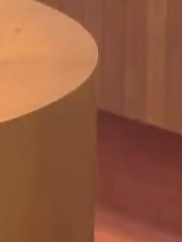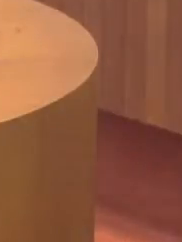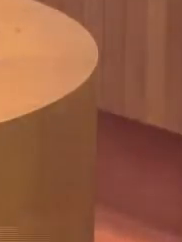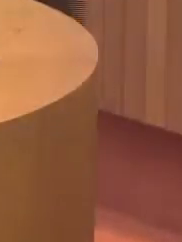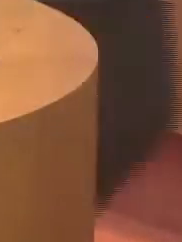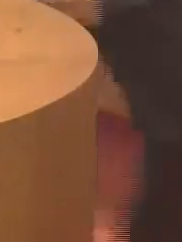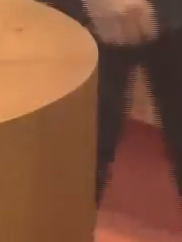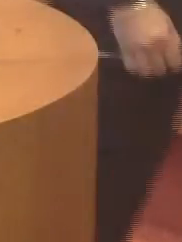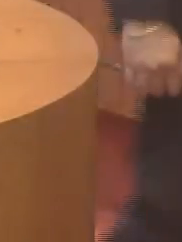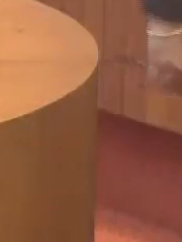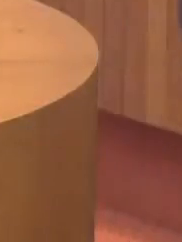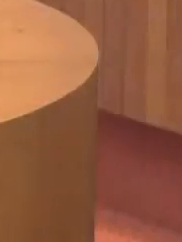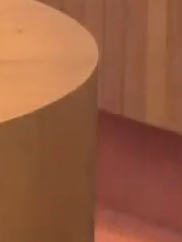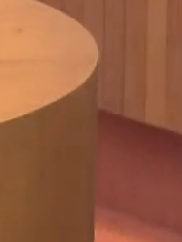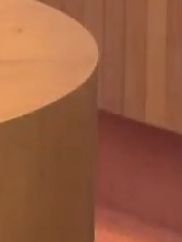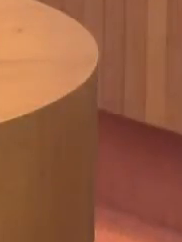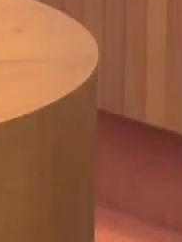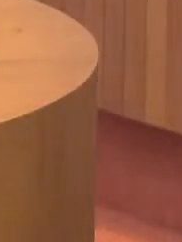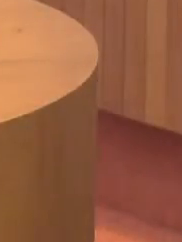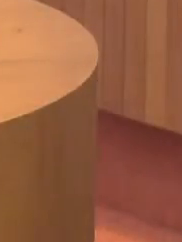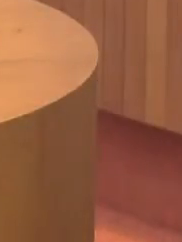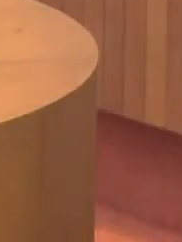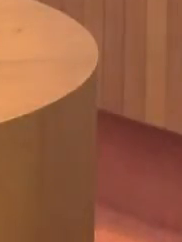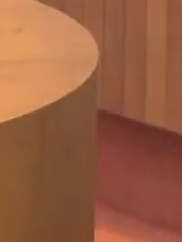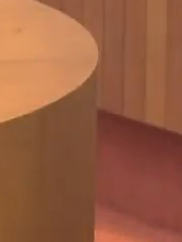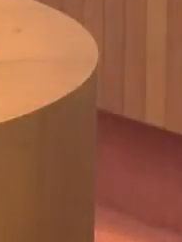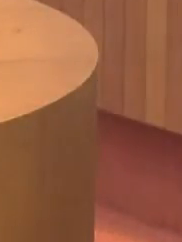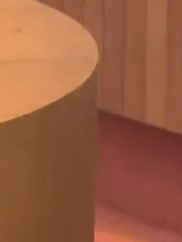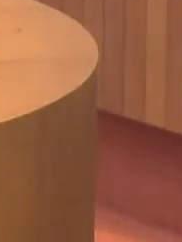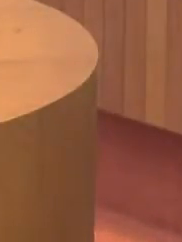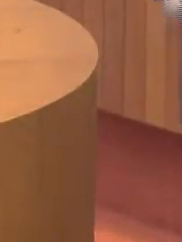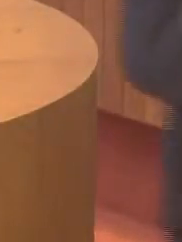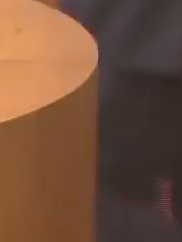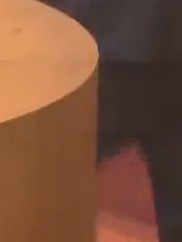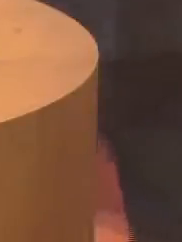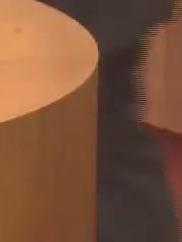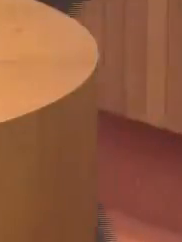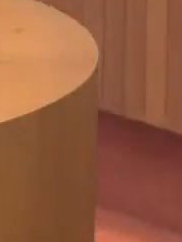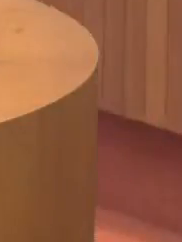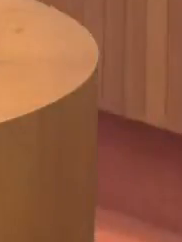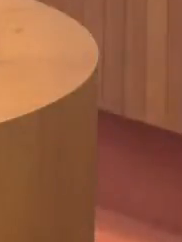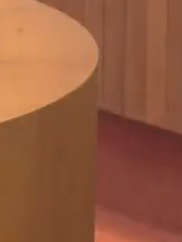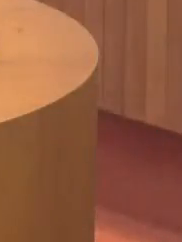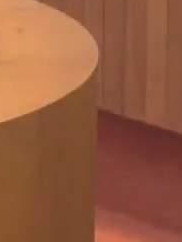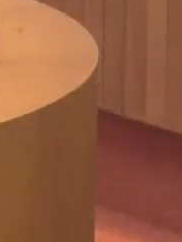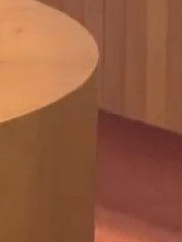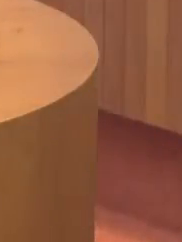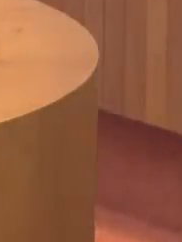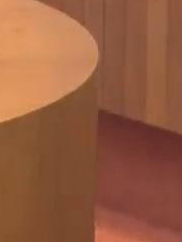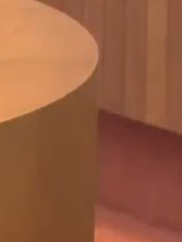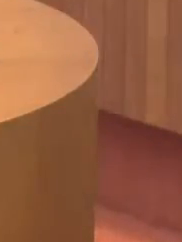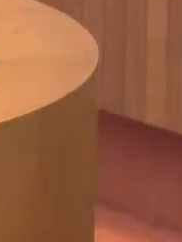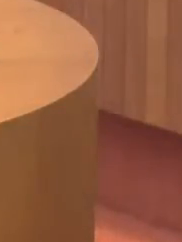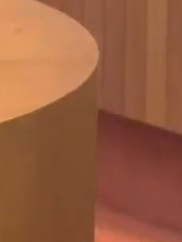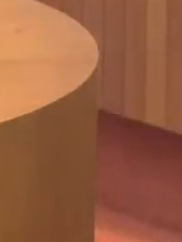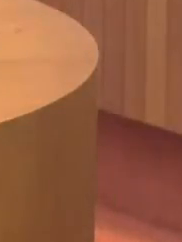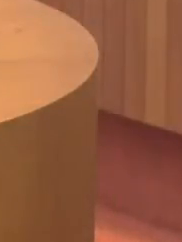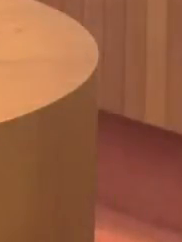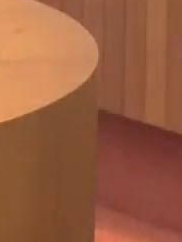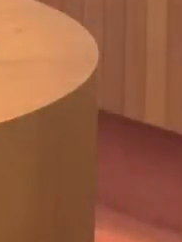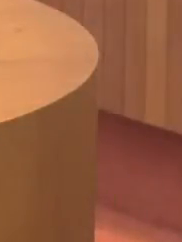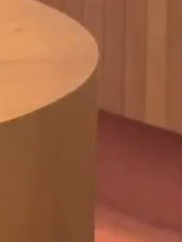cidade. É na Avenida Litorânea que os skatistas fazem a prática do seu esporte. É na